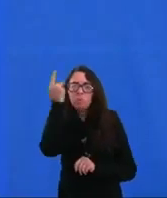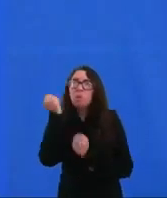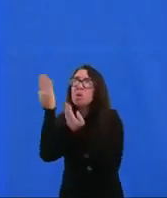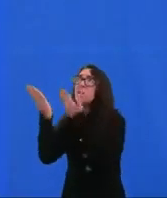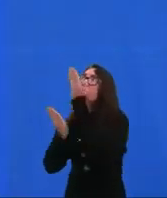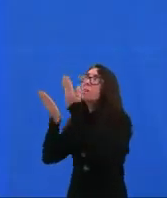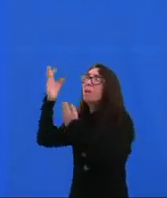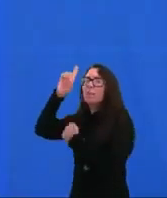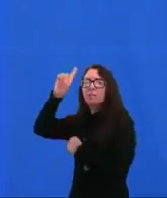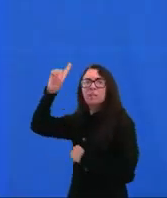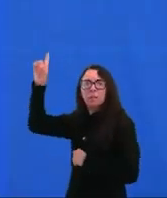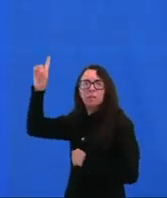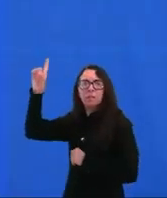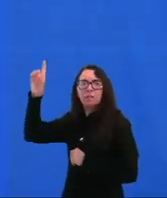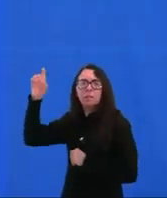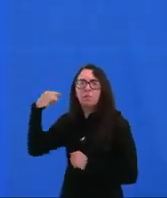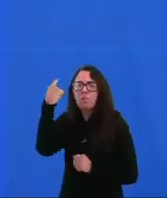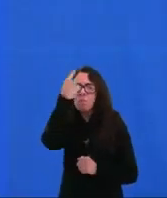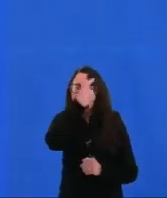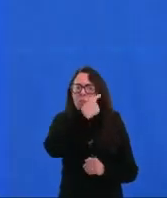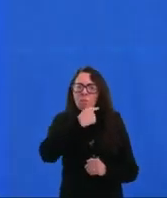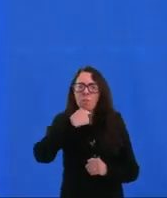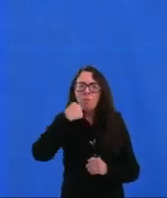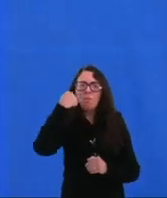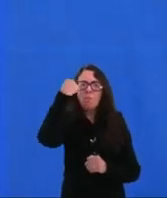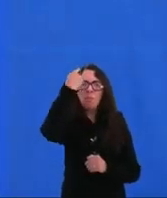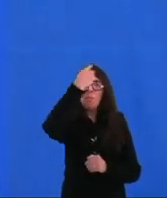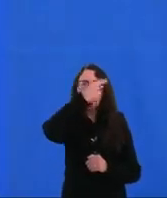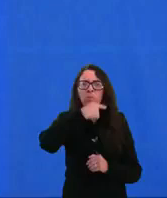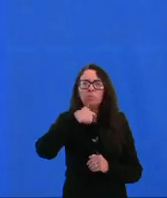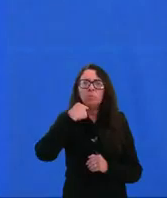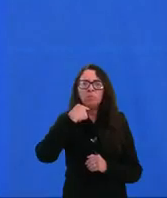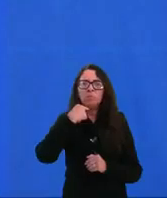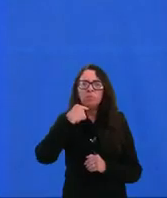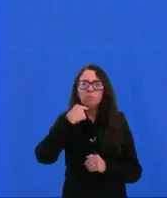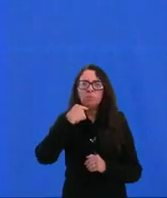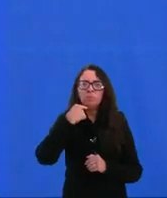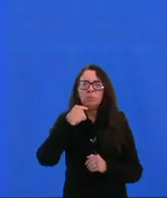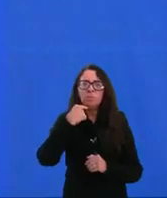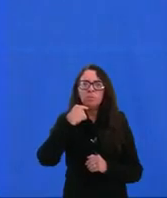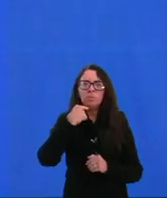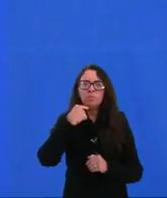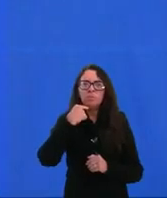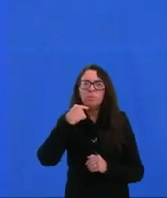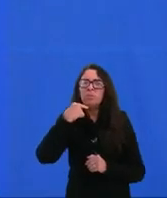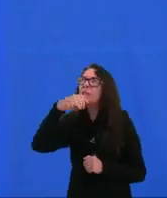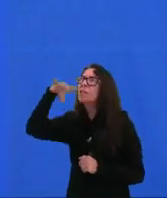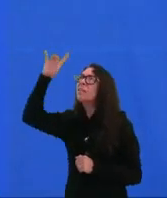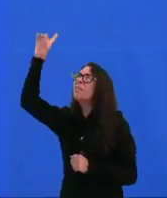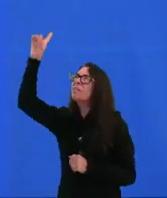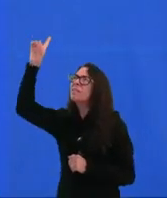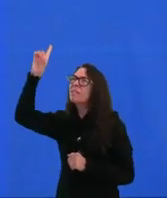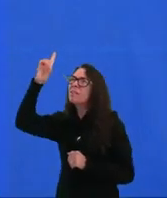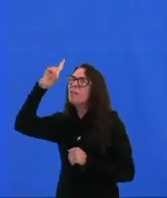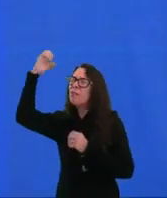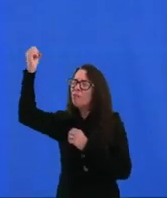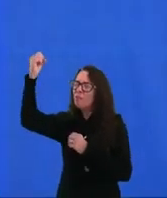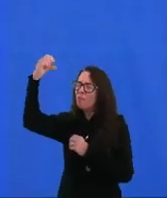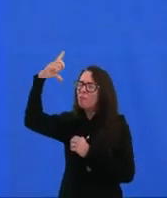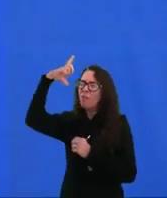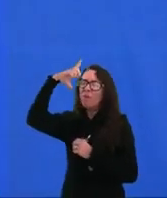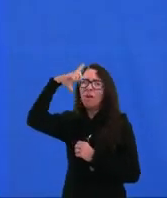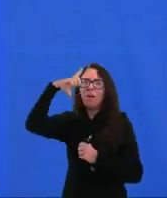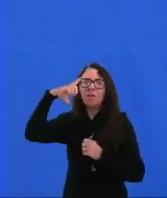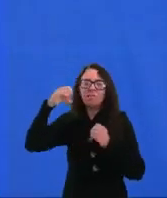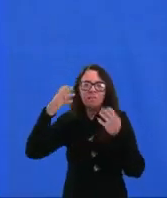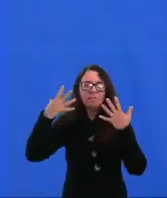edifica a sua igreja, como está escrito em Mateus, capítulo 16, verso número 28.